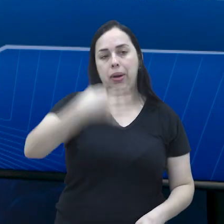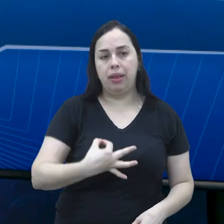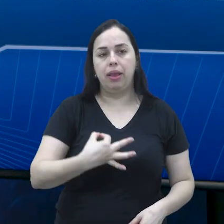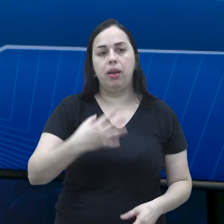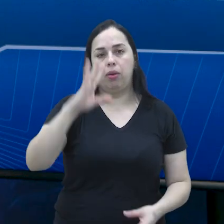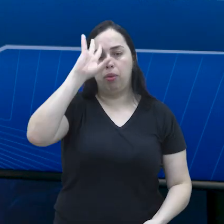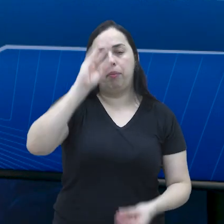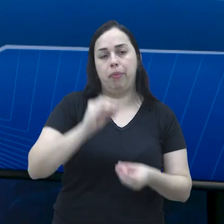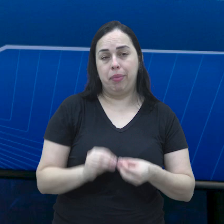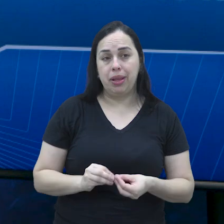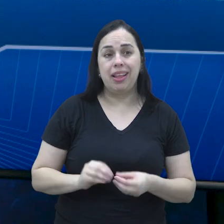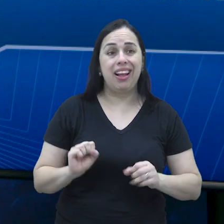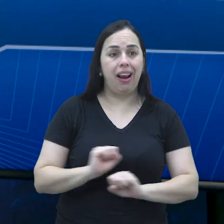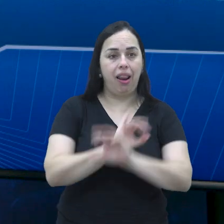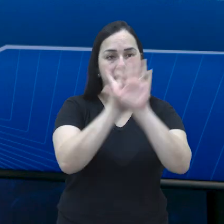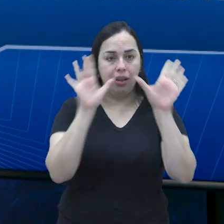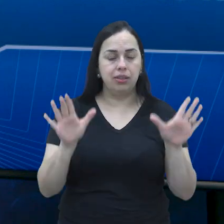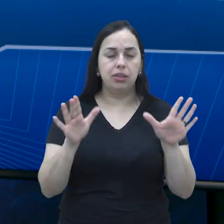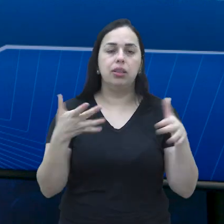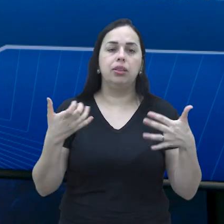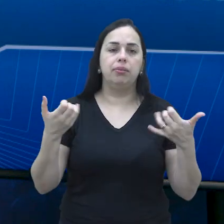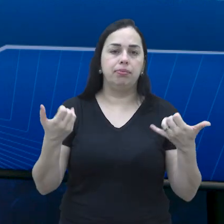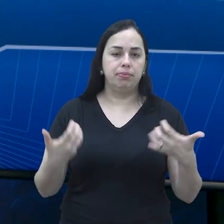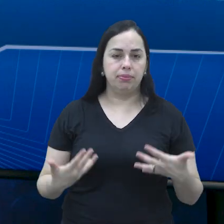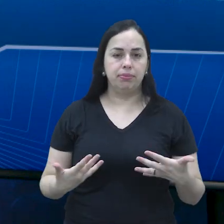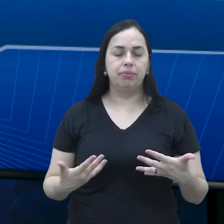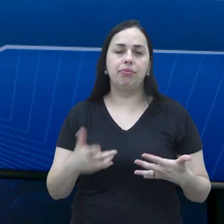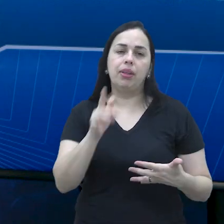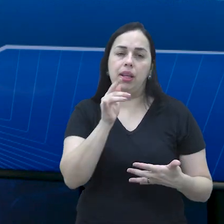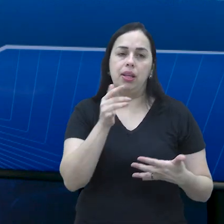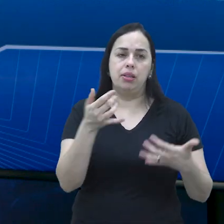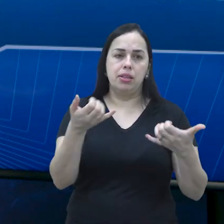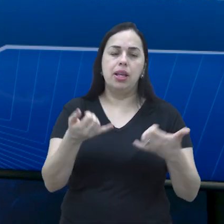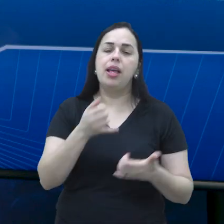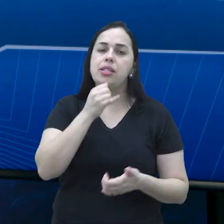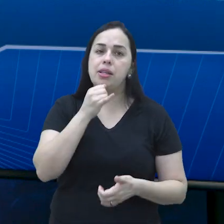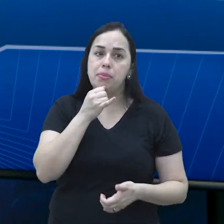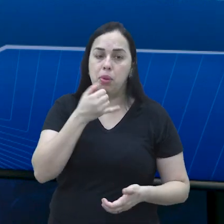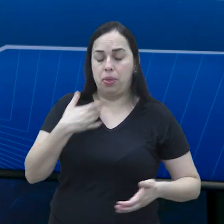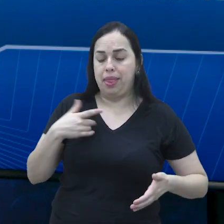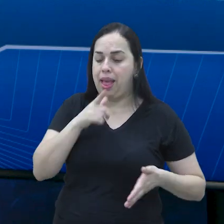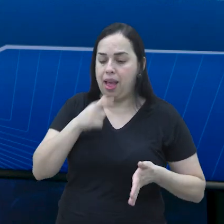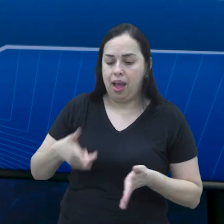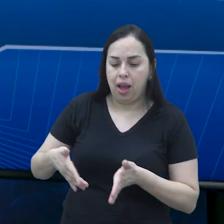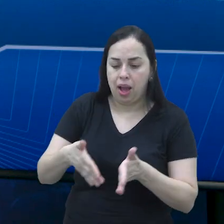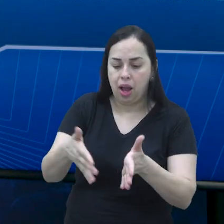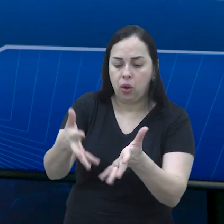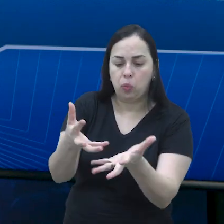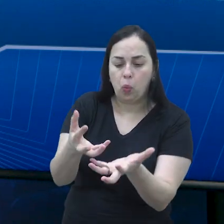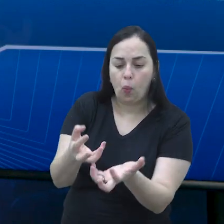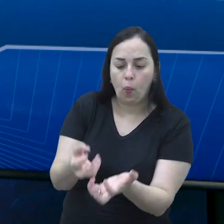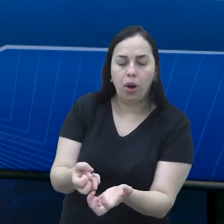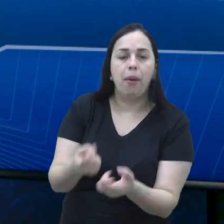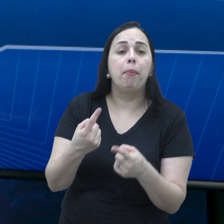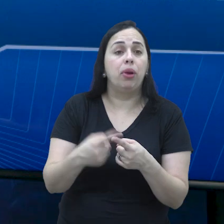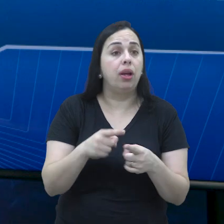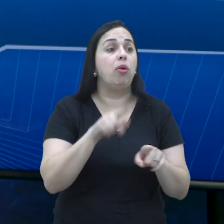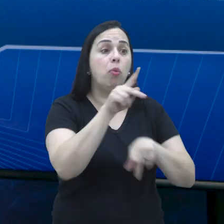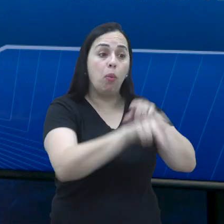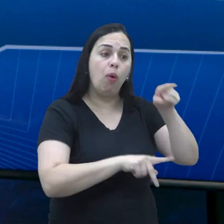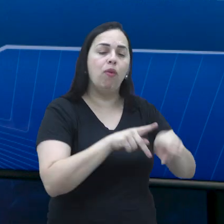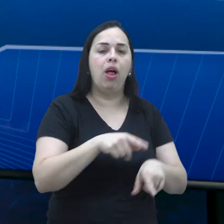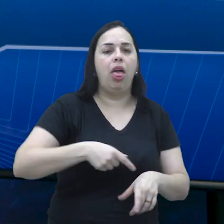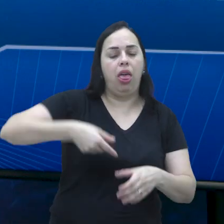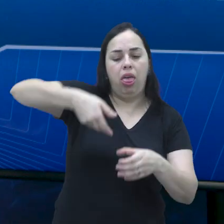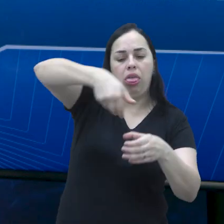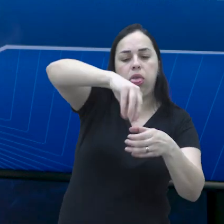como a gente estava falando, né? Essa questão da água em si, da crise hídrica, né? tem a ver com consumo